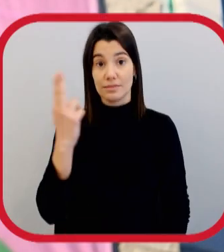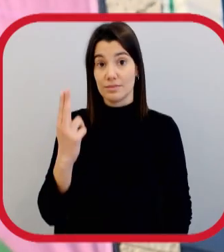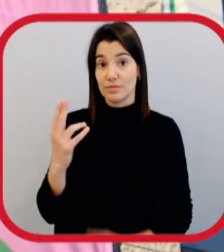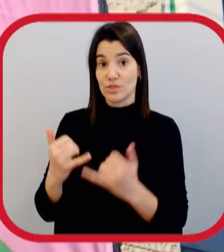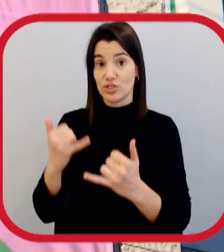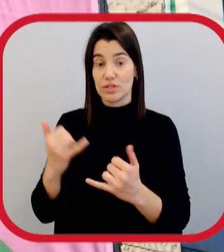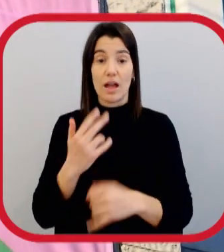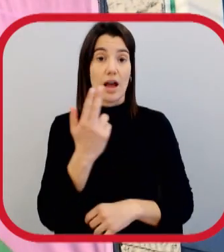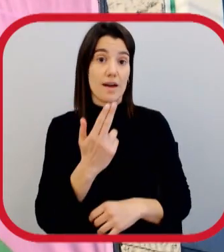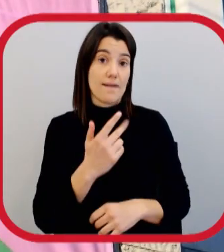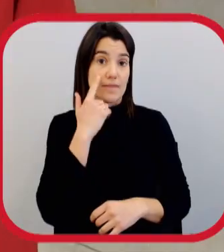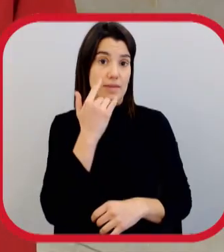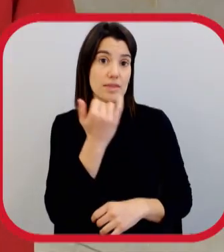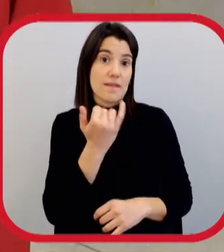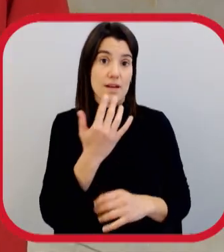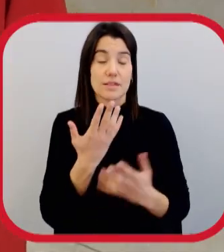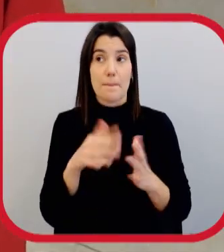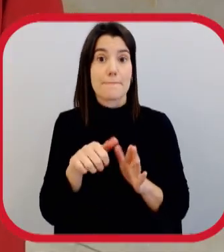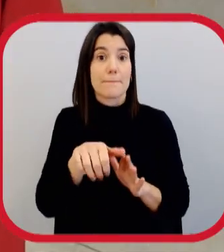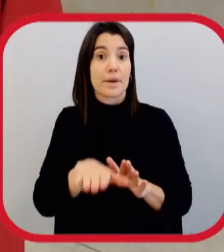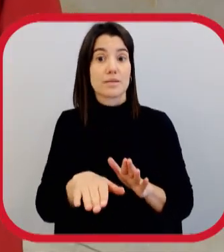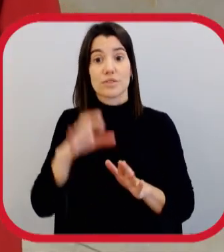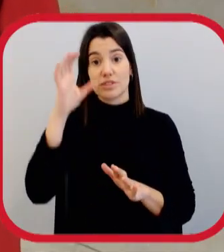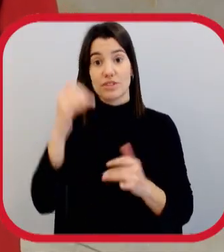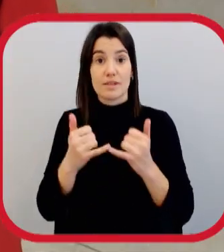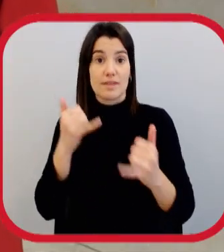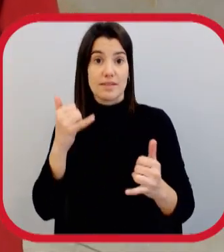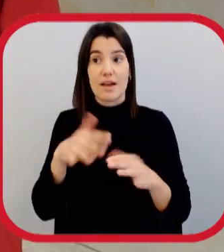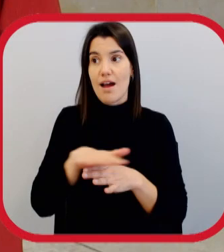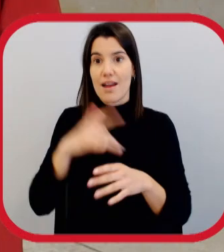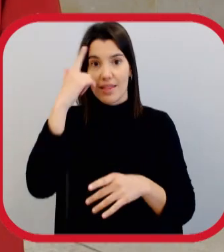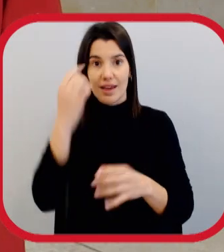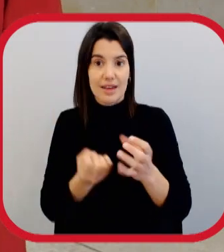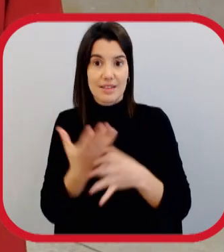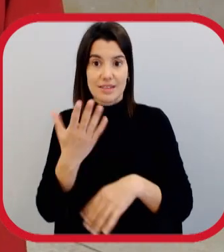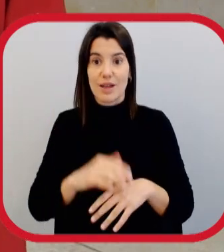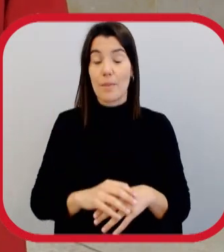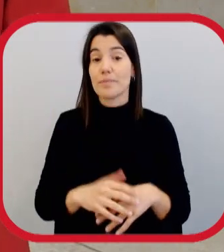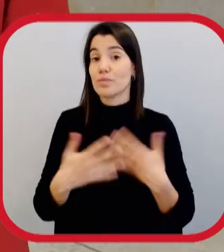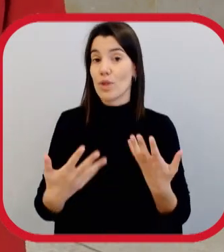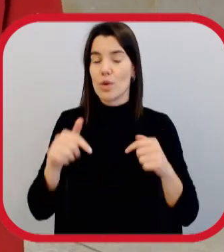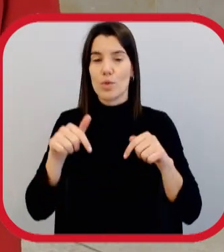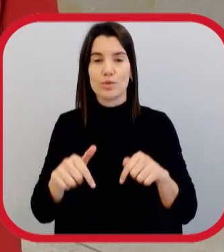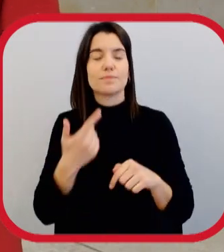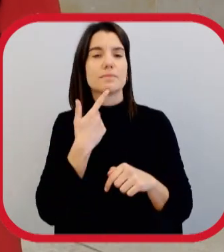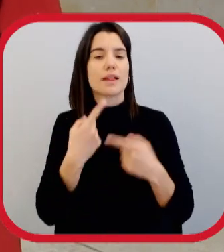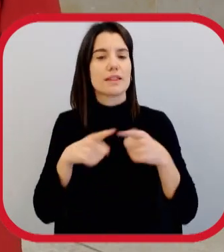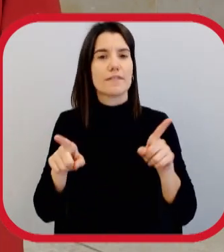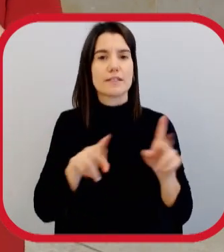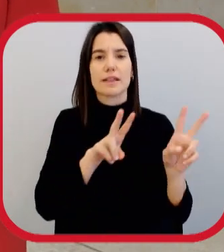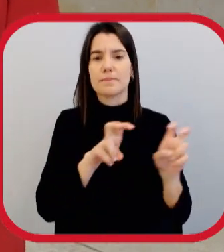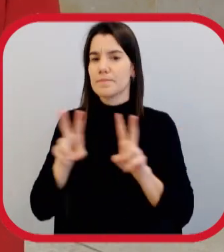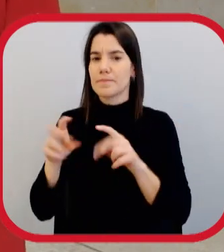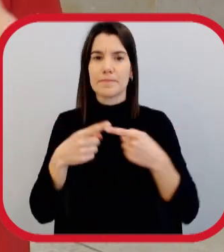A arte digital e a arte artificial marcam o passo do caminho que a inteligência artificial tem vindo a percorrer na indústria criativa. No Senta-te e Explica de hoje